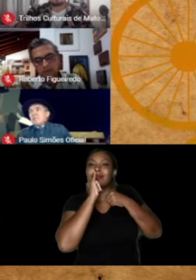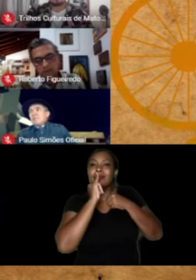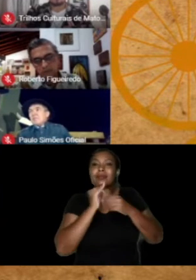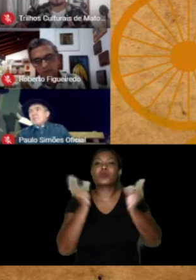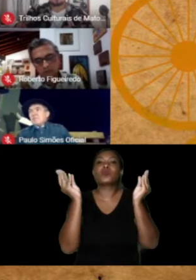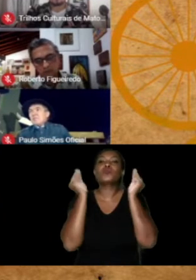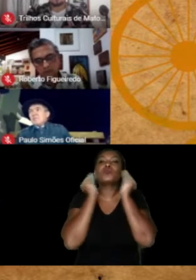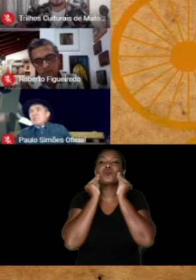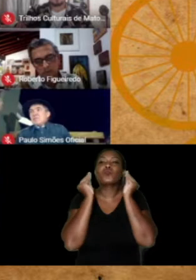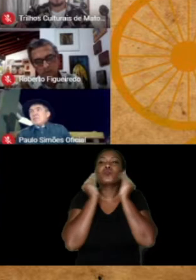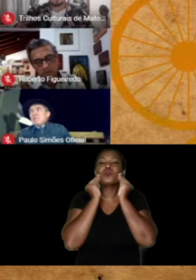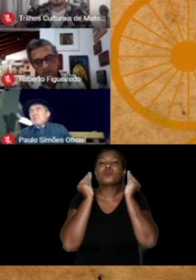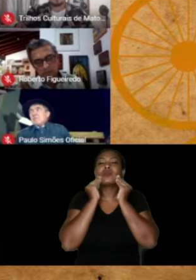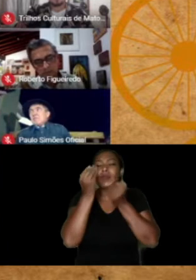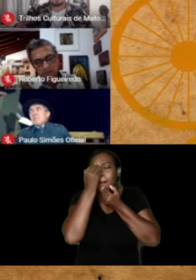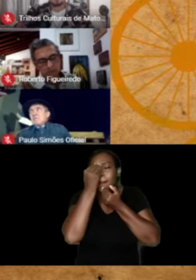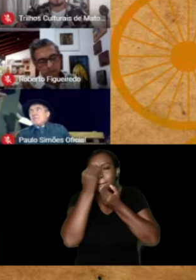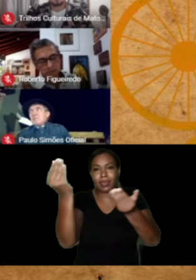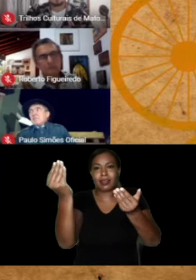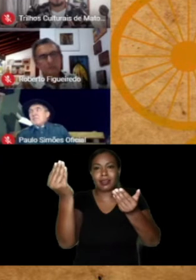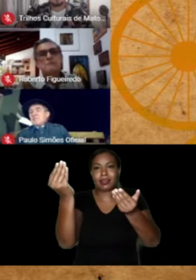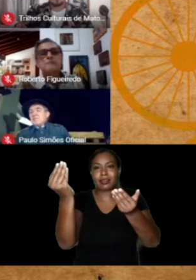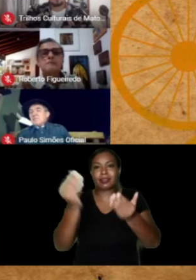gente, muito obrigada.